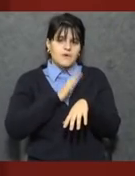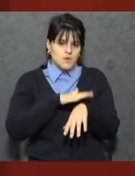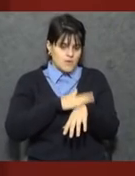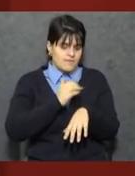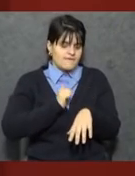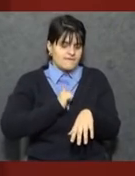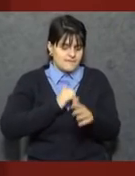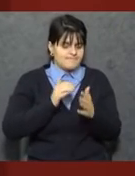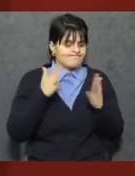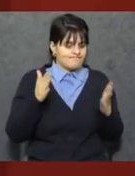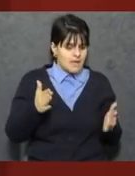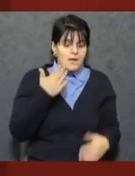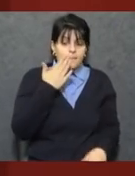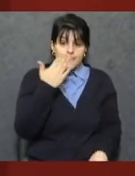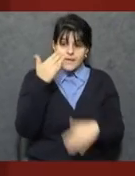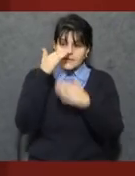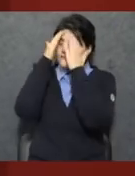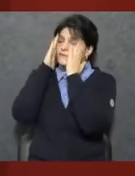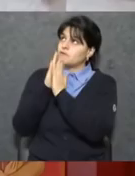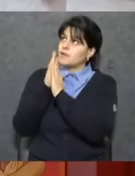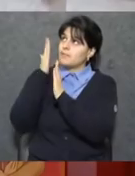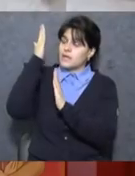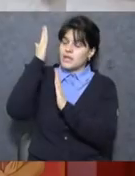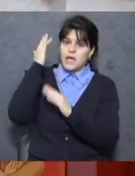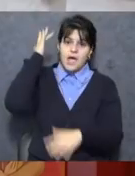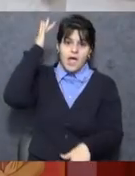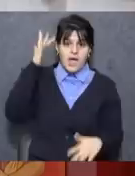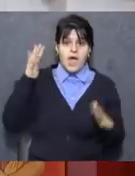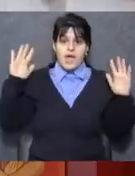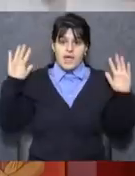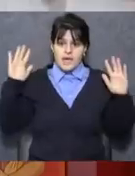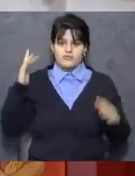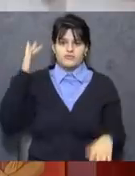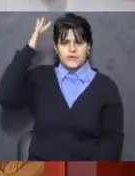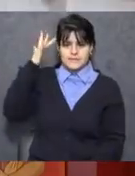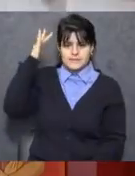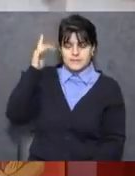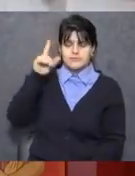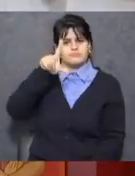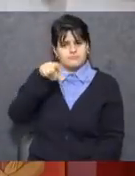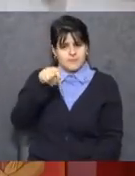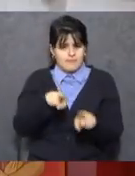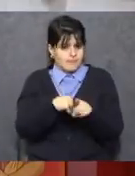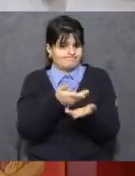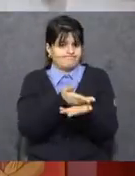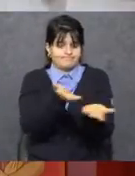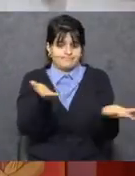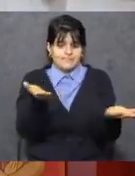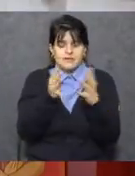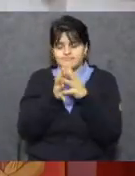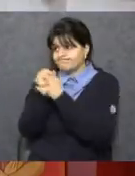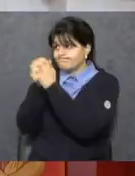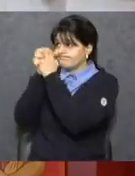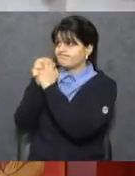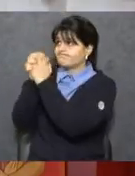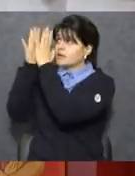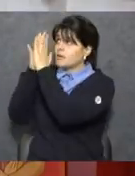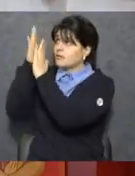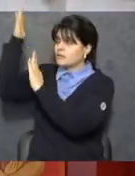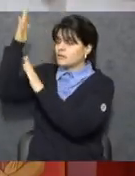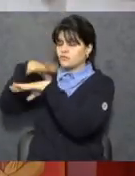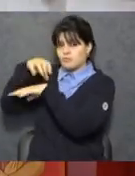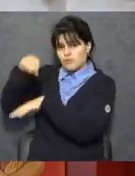culpa, e peço à Virgem Maria, aos anjos e santos e a vós, irmãos, que rogueis por mim a